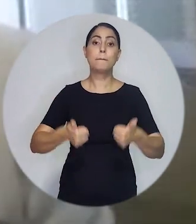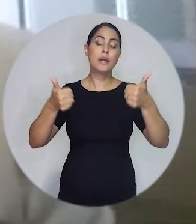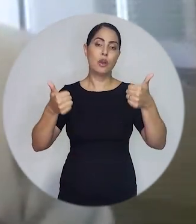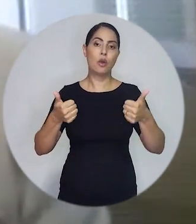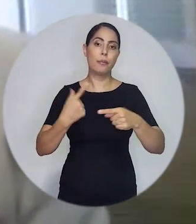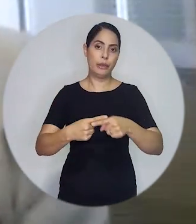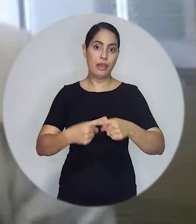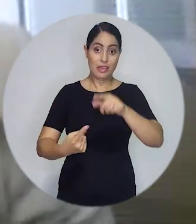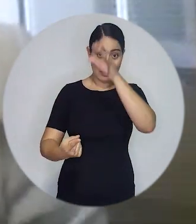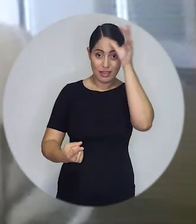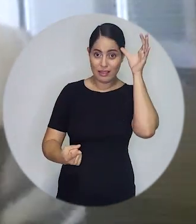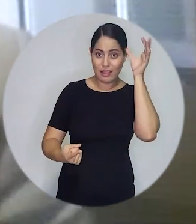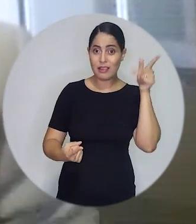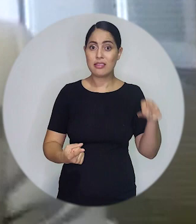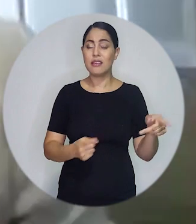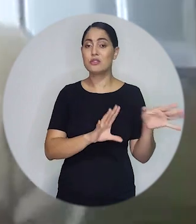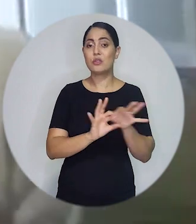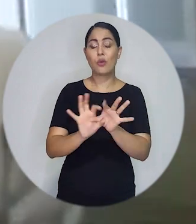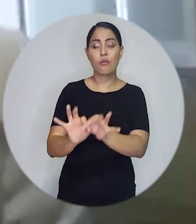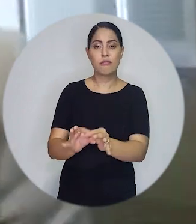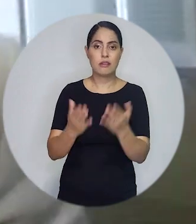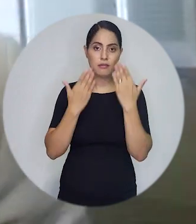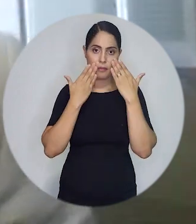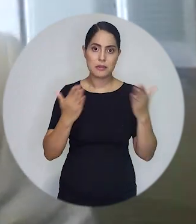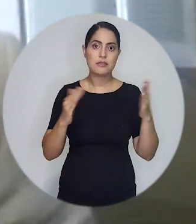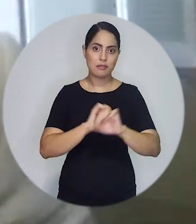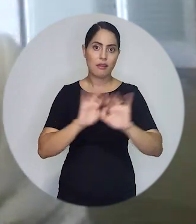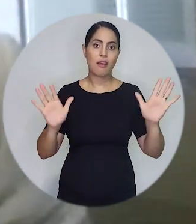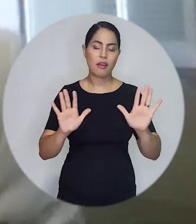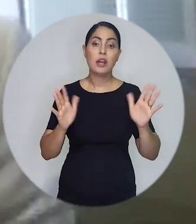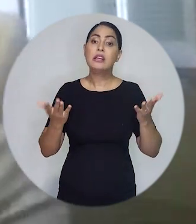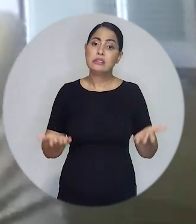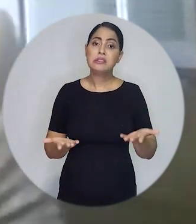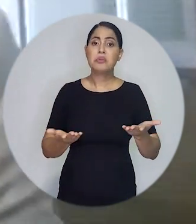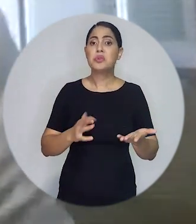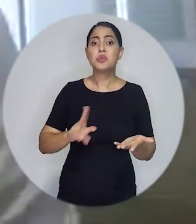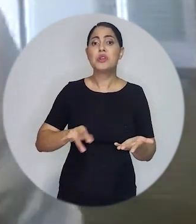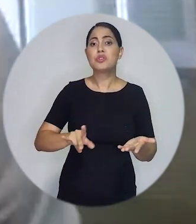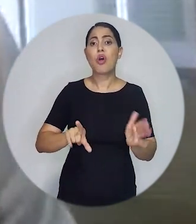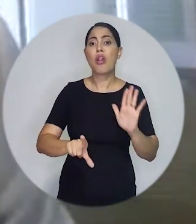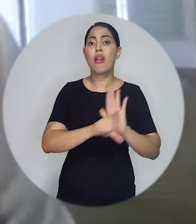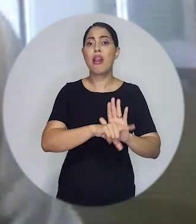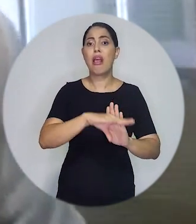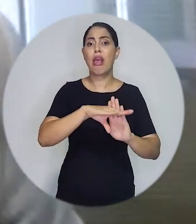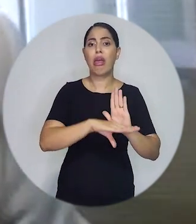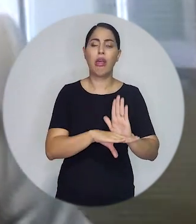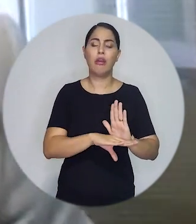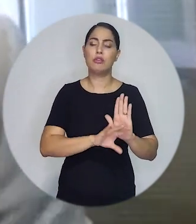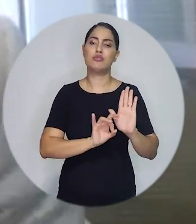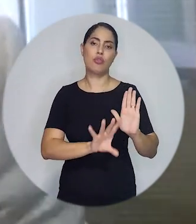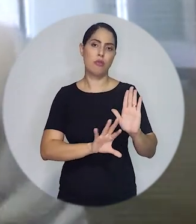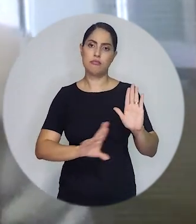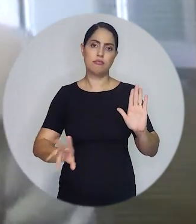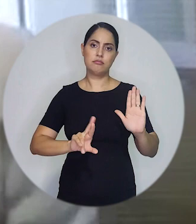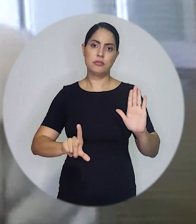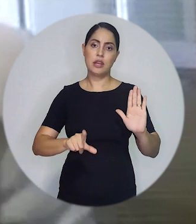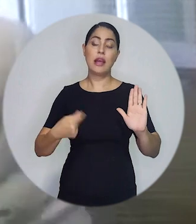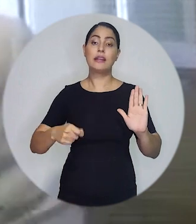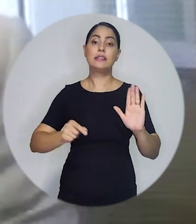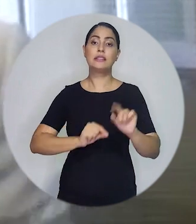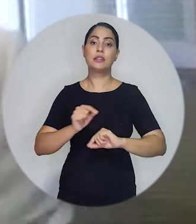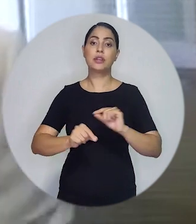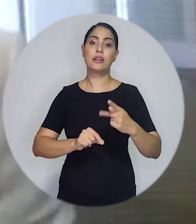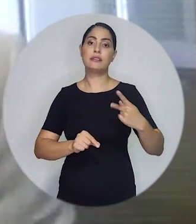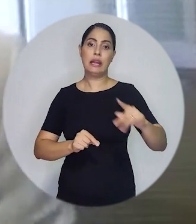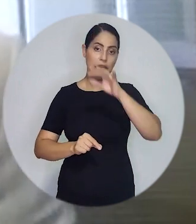melhor solução jurídica para o cliente diante daquele caso que se apresente. E que muitas vezes não é apenas o que diz a lei, mas sim a